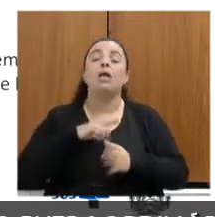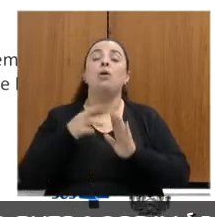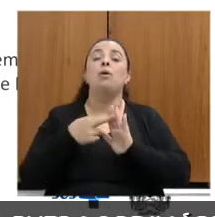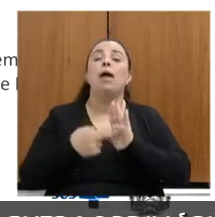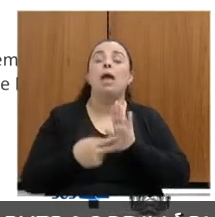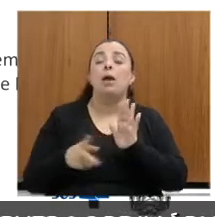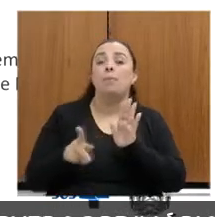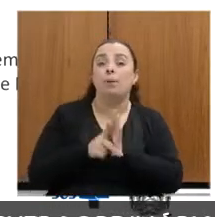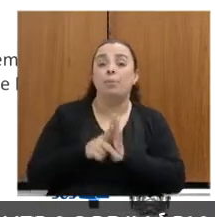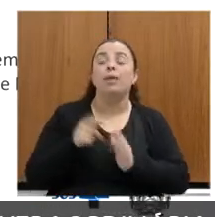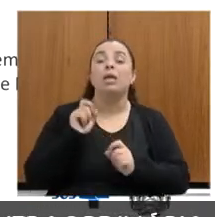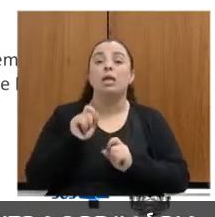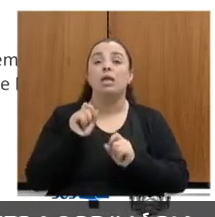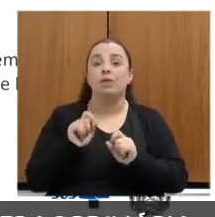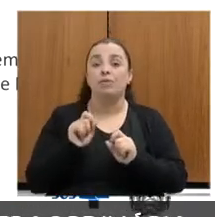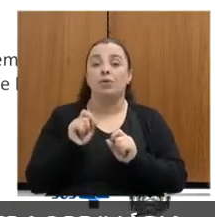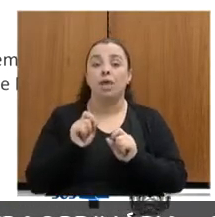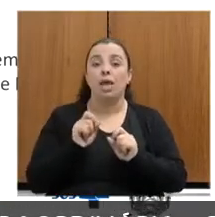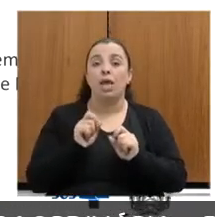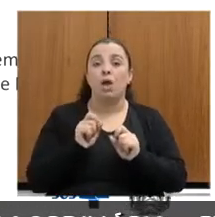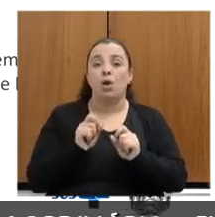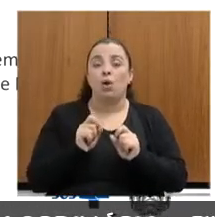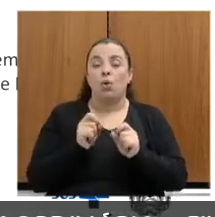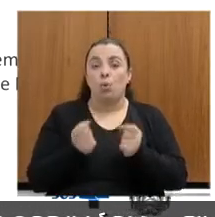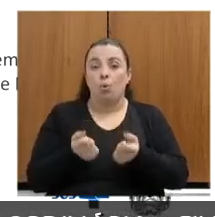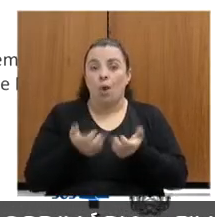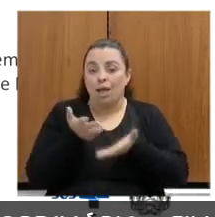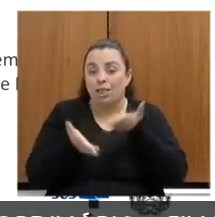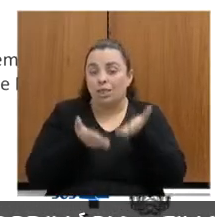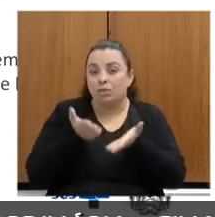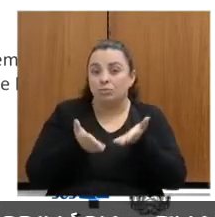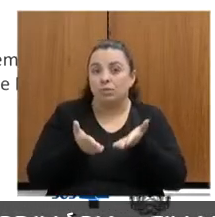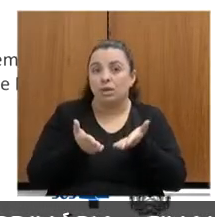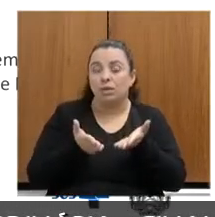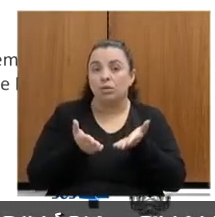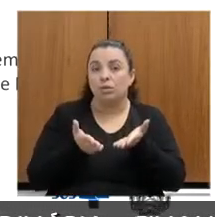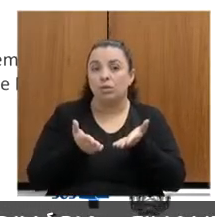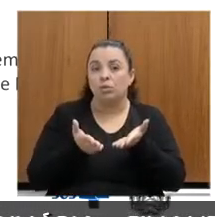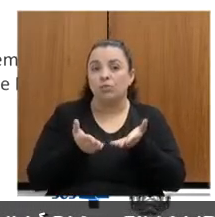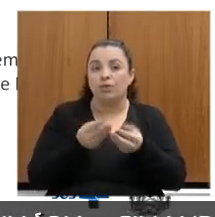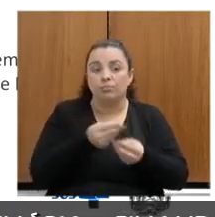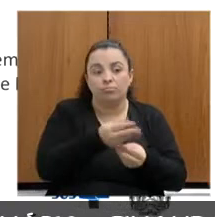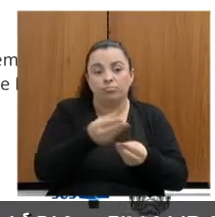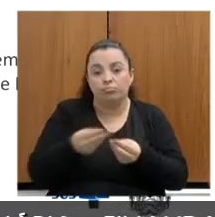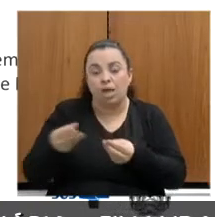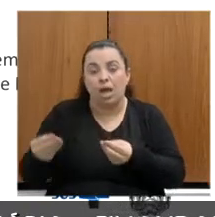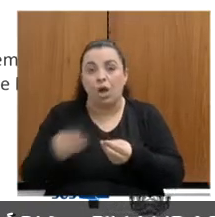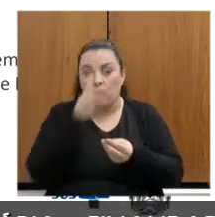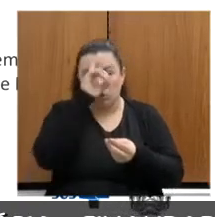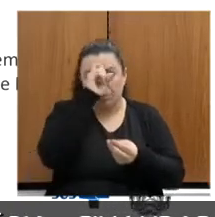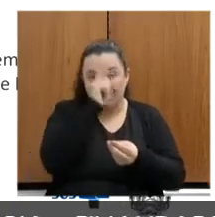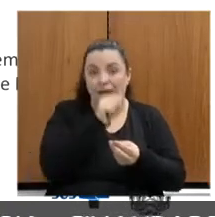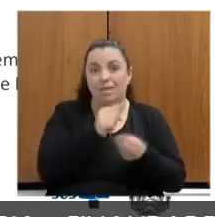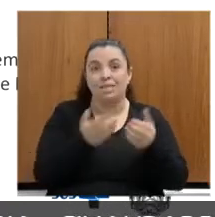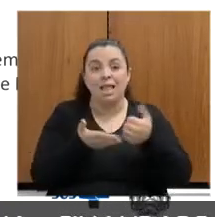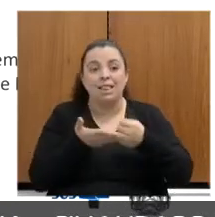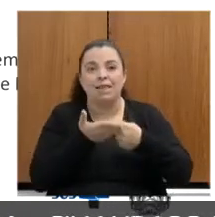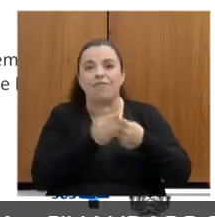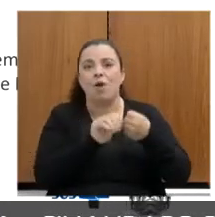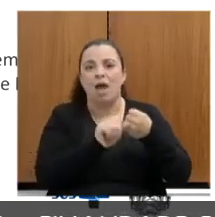em que nós dividimos a nossa rede em hospitais nível A 1b e 2